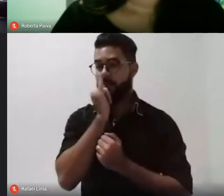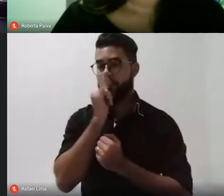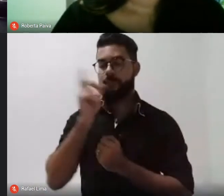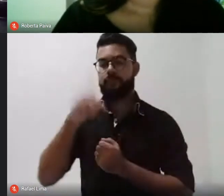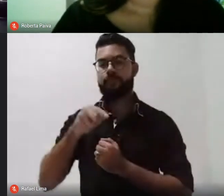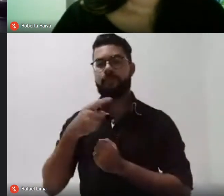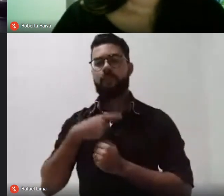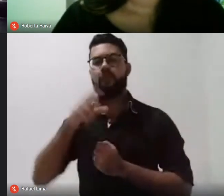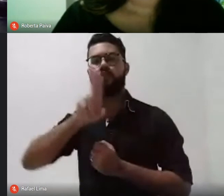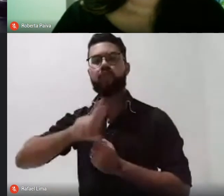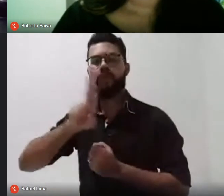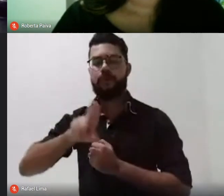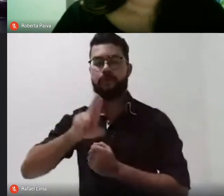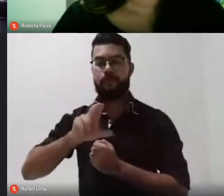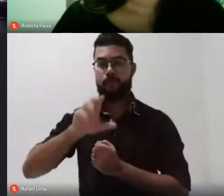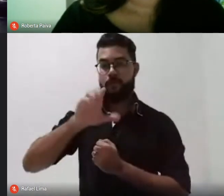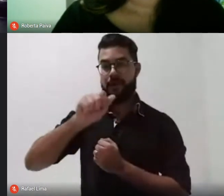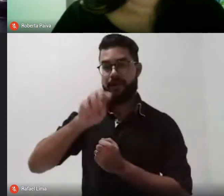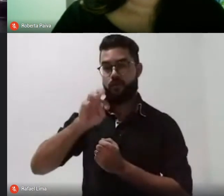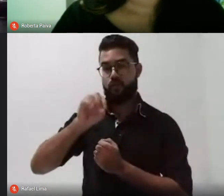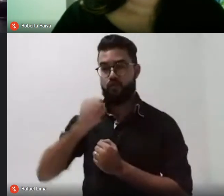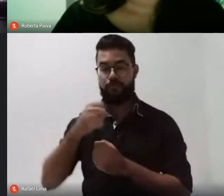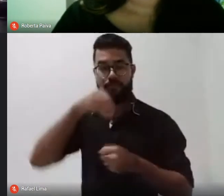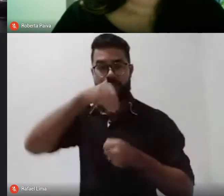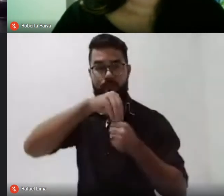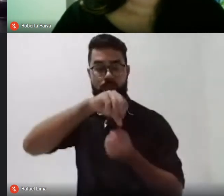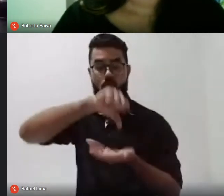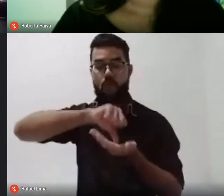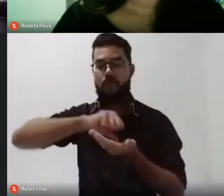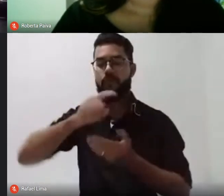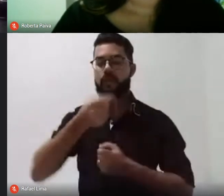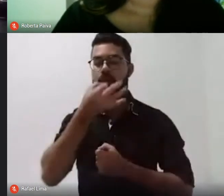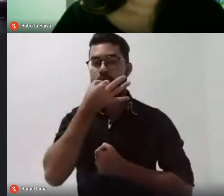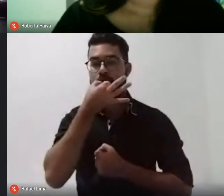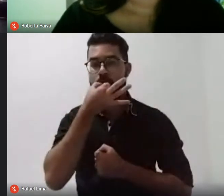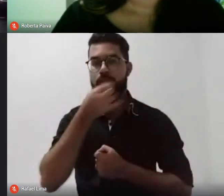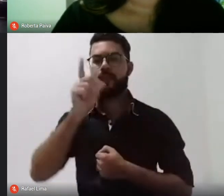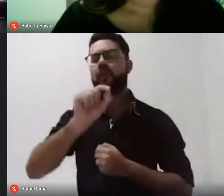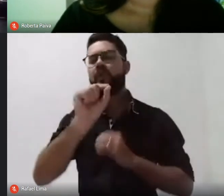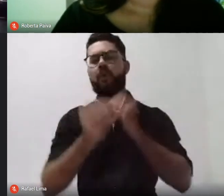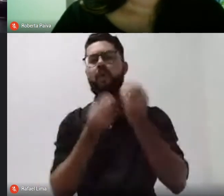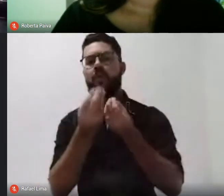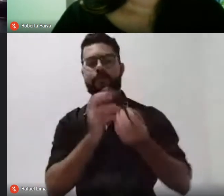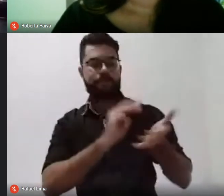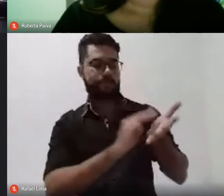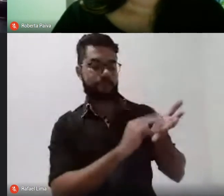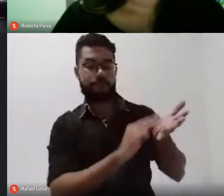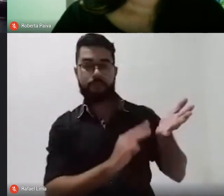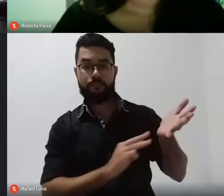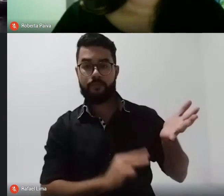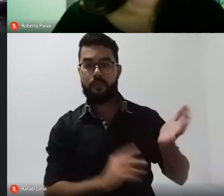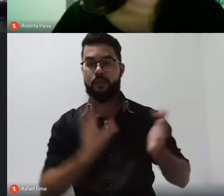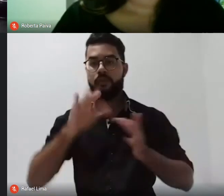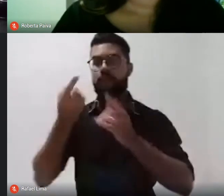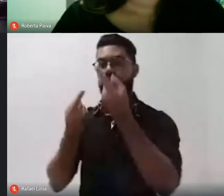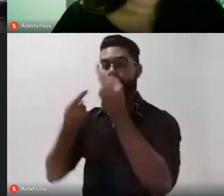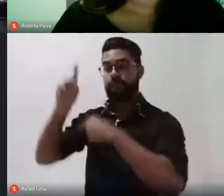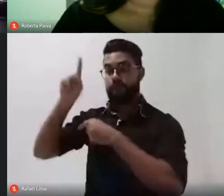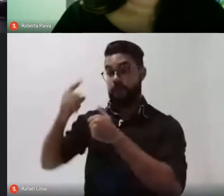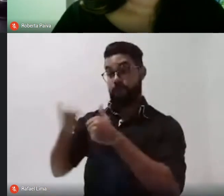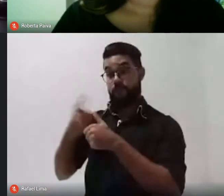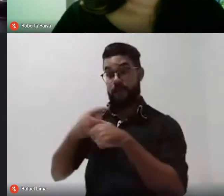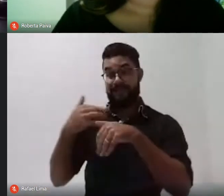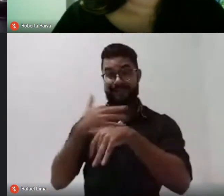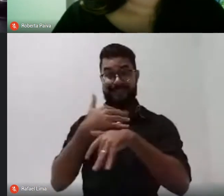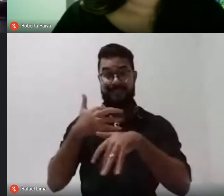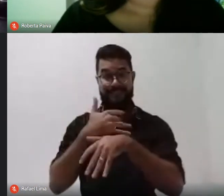para o campus de Cajazeiras foi para trazer a metodologia que já tinha se desenvolvido em Princesa,